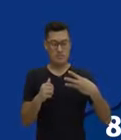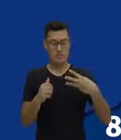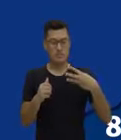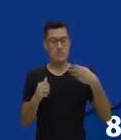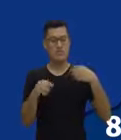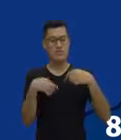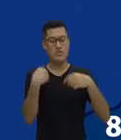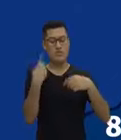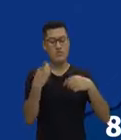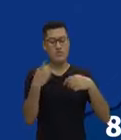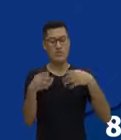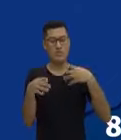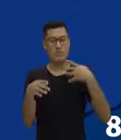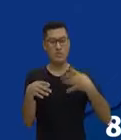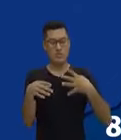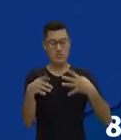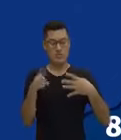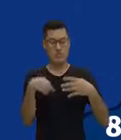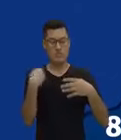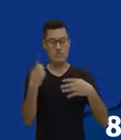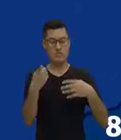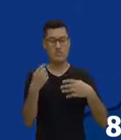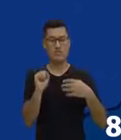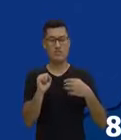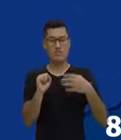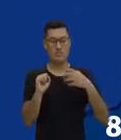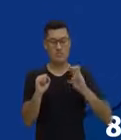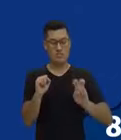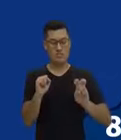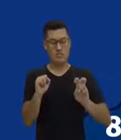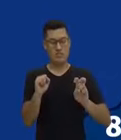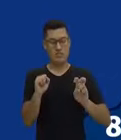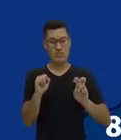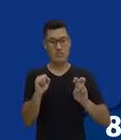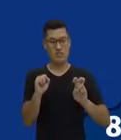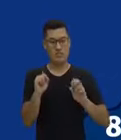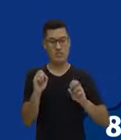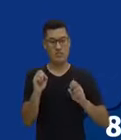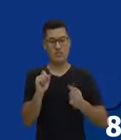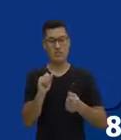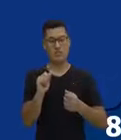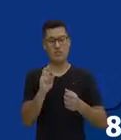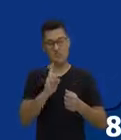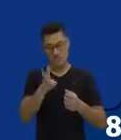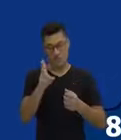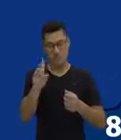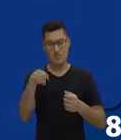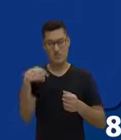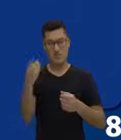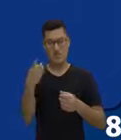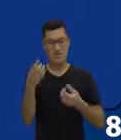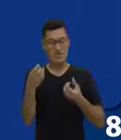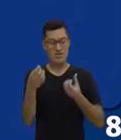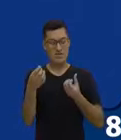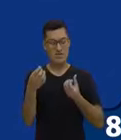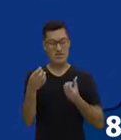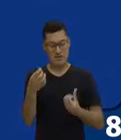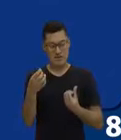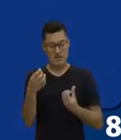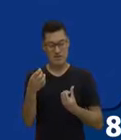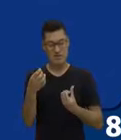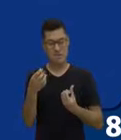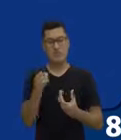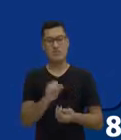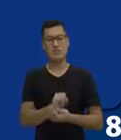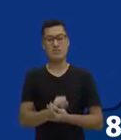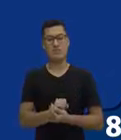Não sei se vai dar espaço. 4. 5. Vai dar aqui no finalzinho, vai dar, ó. Vai dar. 6, vai dar.